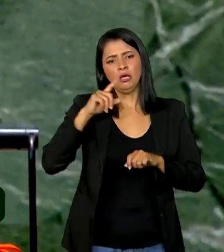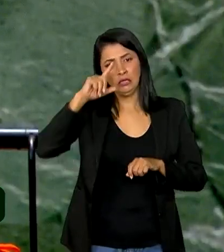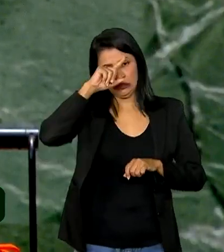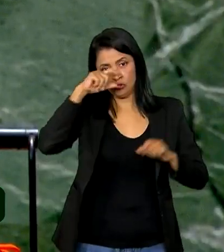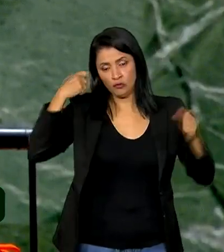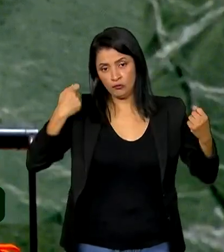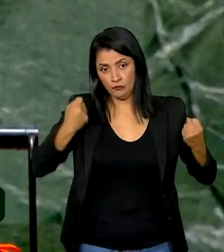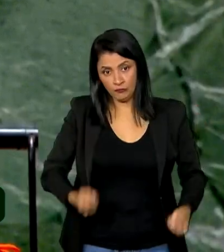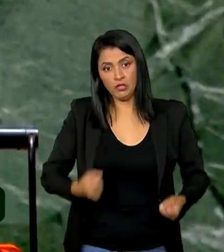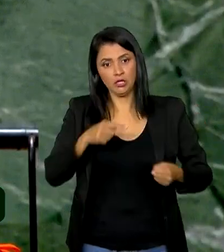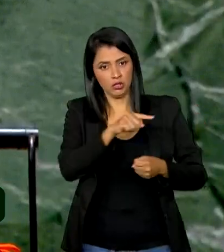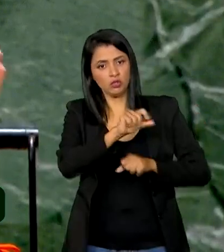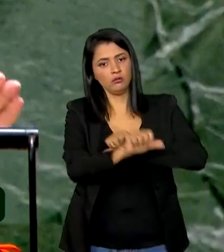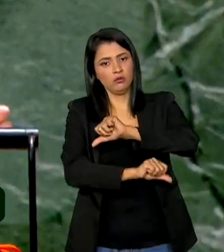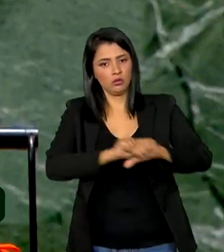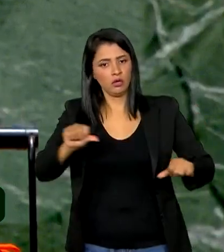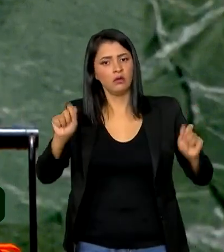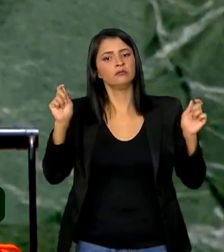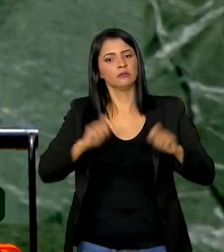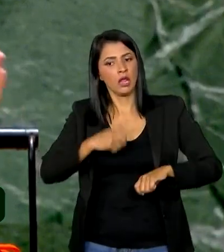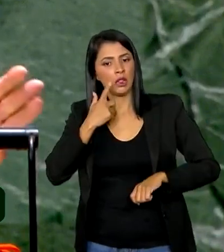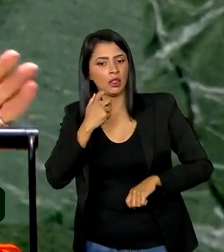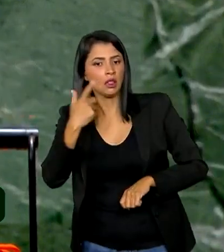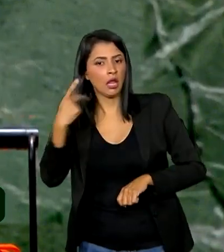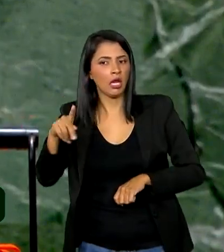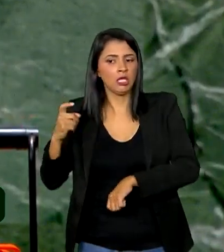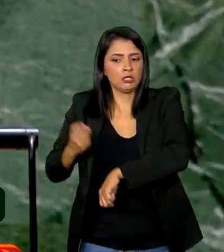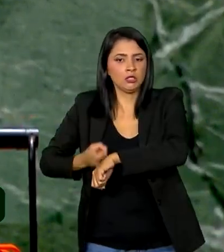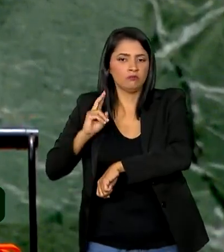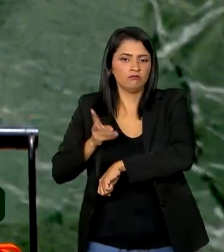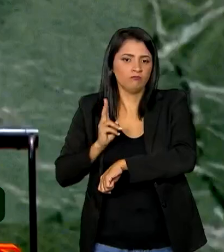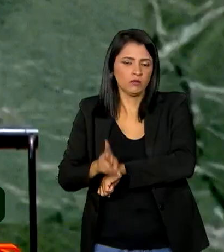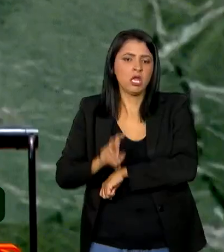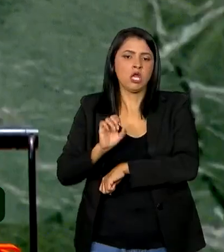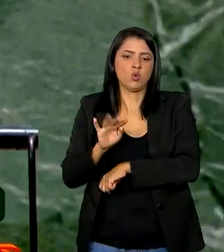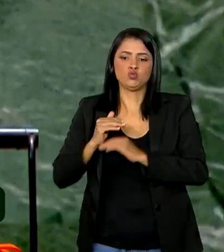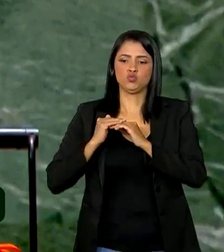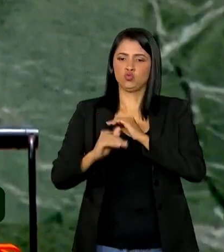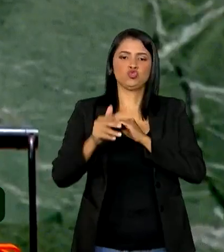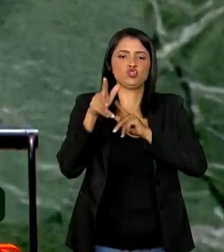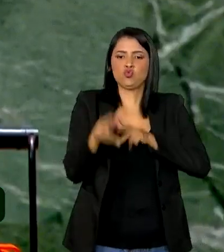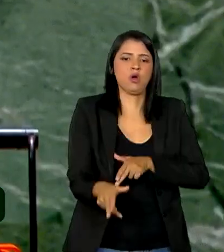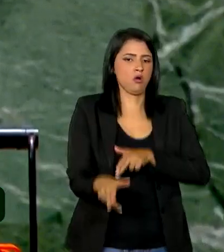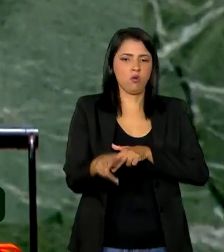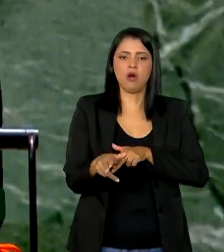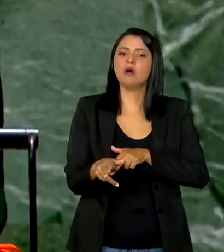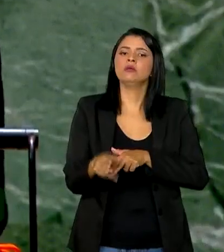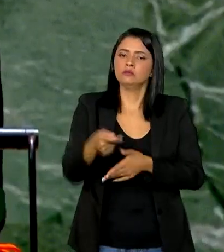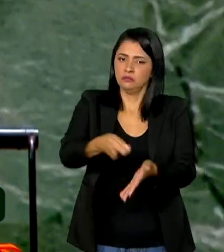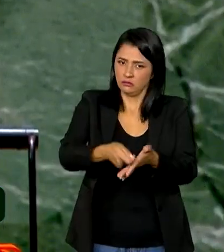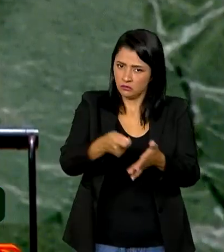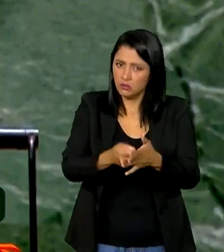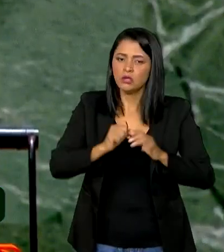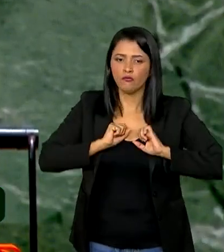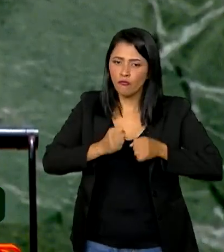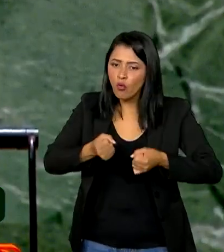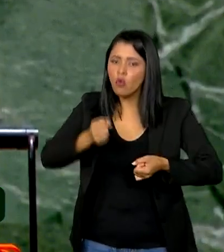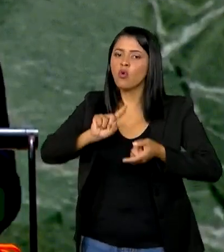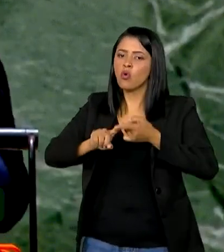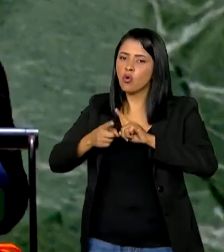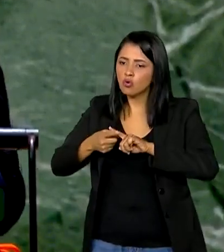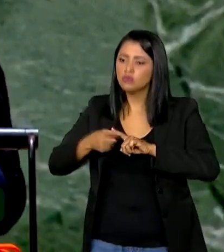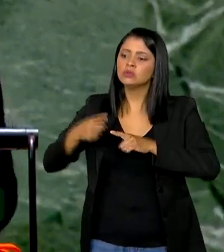esvaziada e paralisada. É hora de reagir com vigor a essa situação, restituindo à